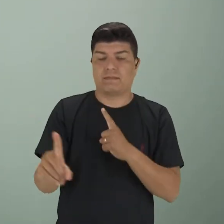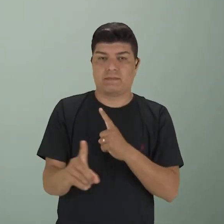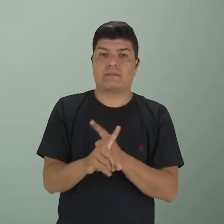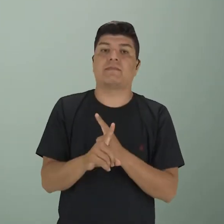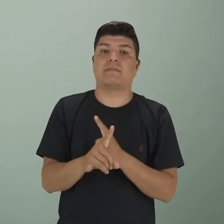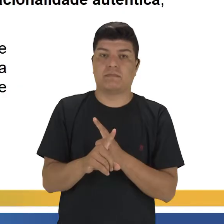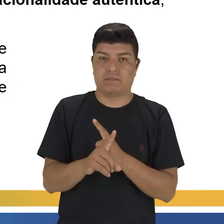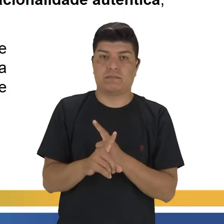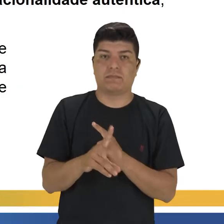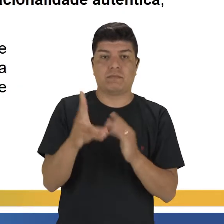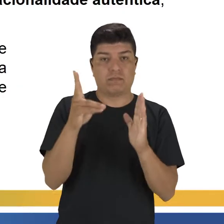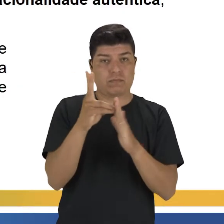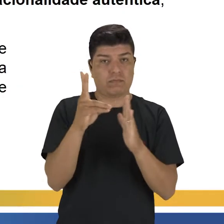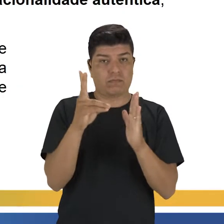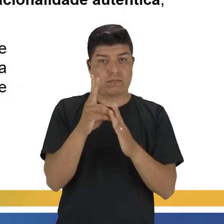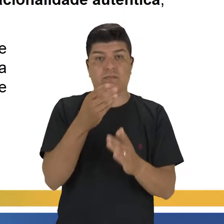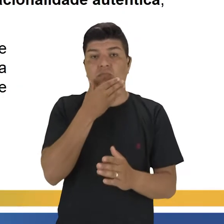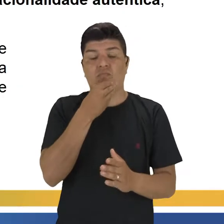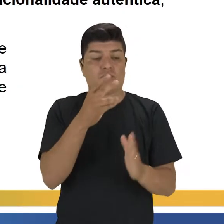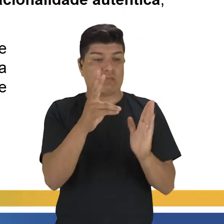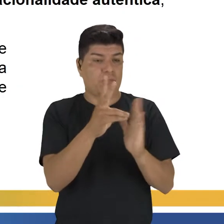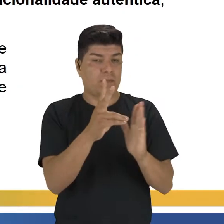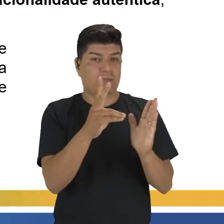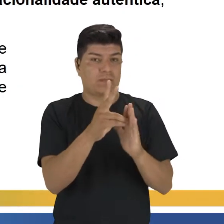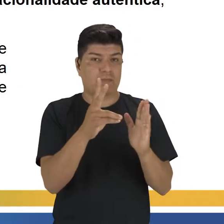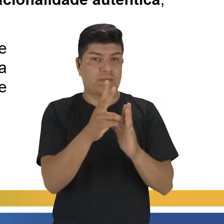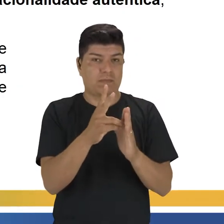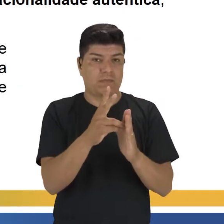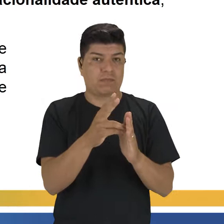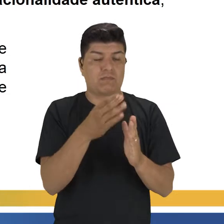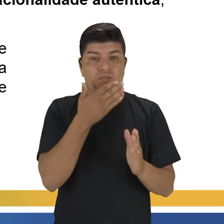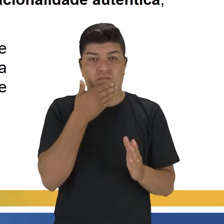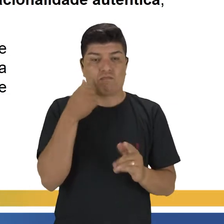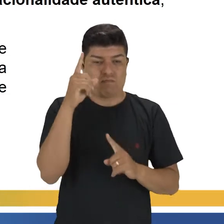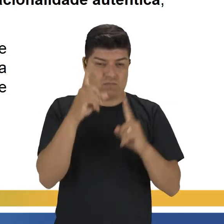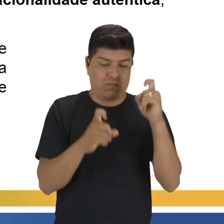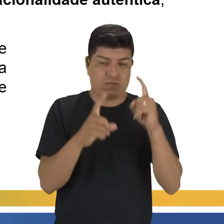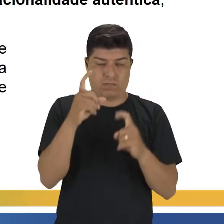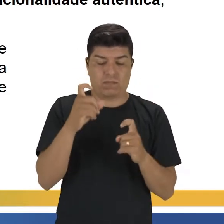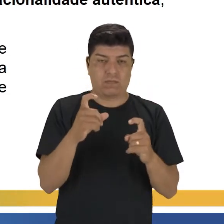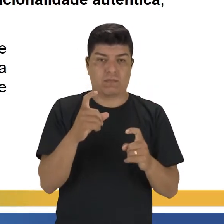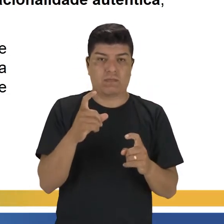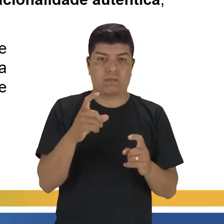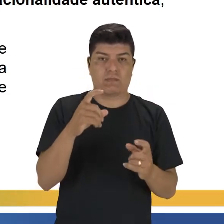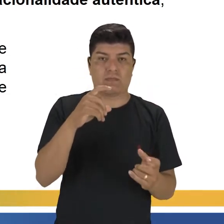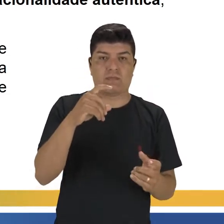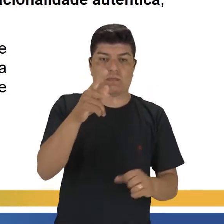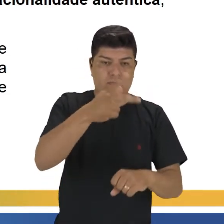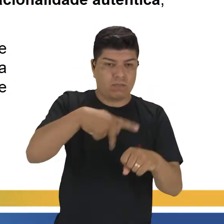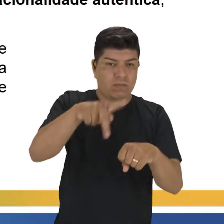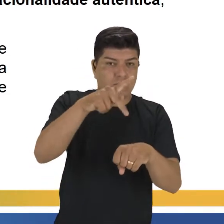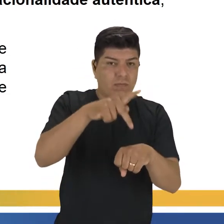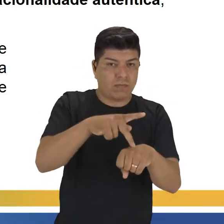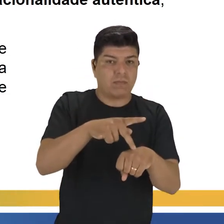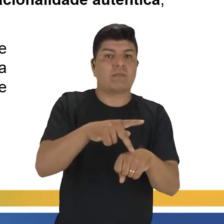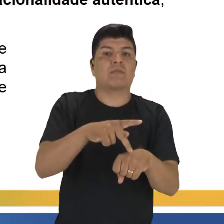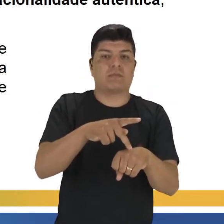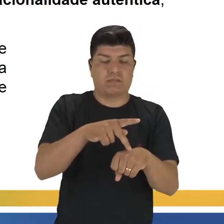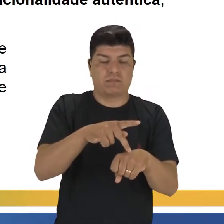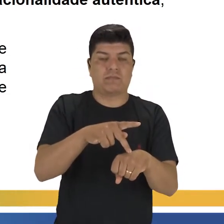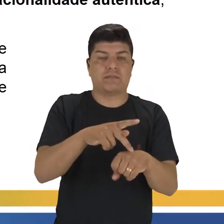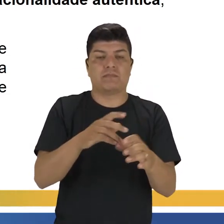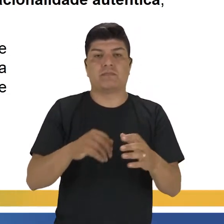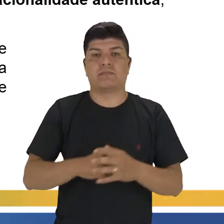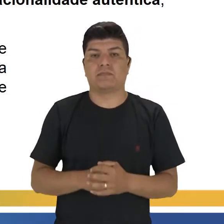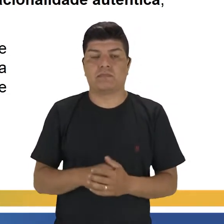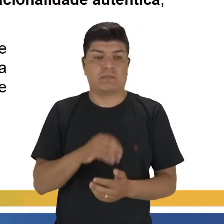encontrou, no índio, a sua maior expressão de nacionalidade autêntica.